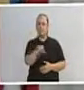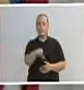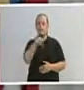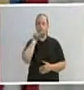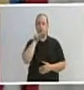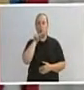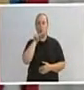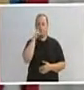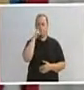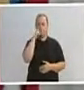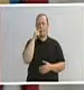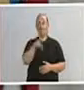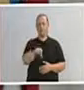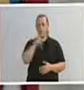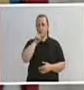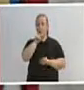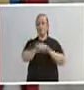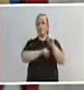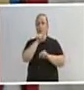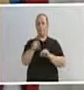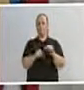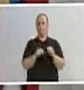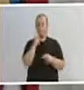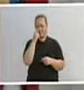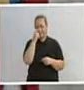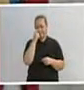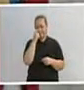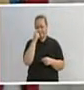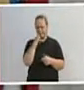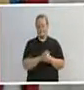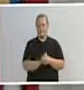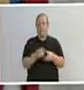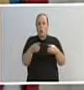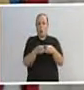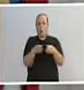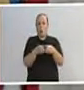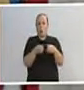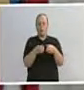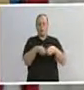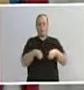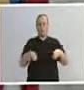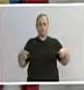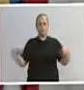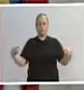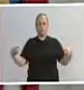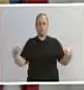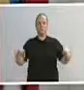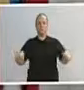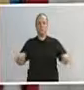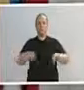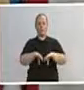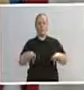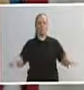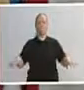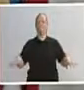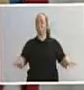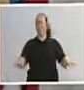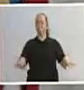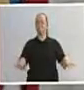população do Reino Unido decidiu sair do bloco europeu, decidiu.